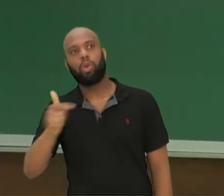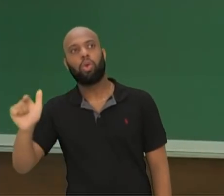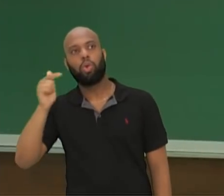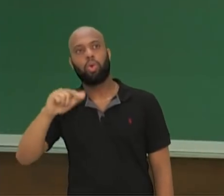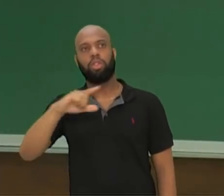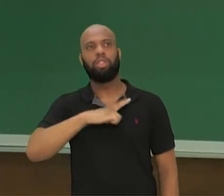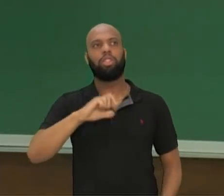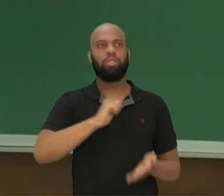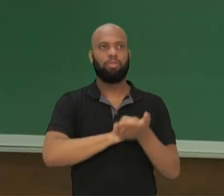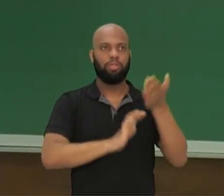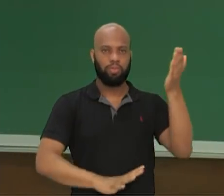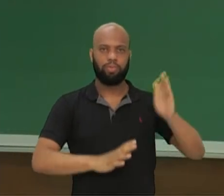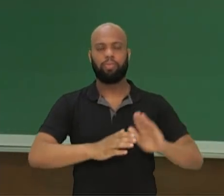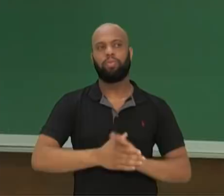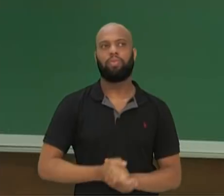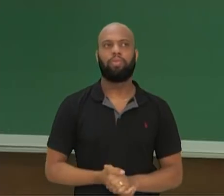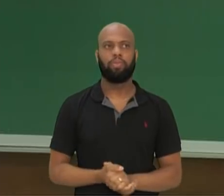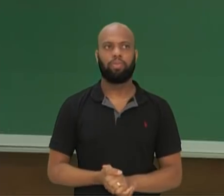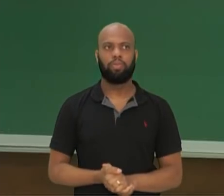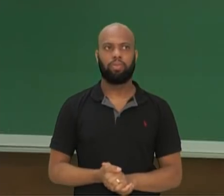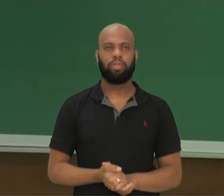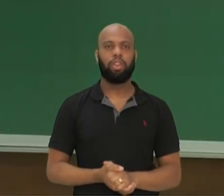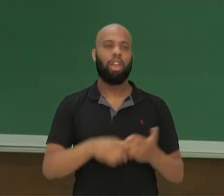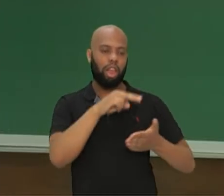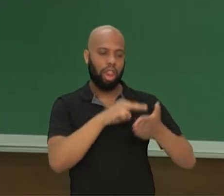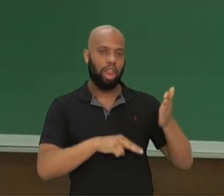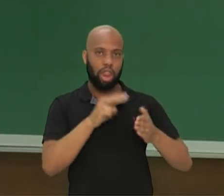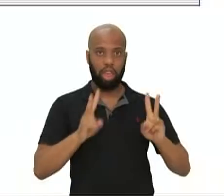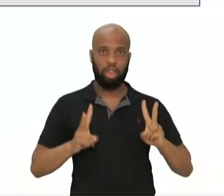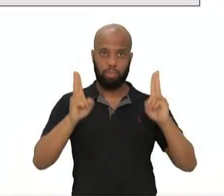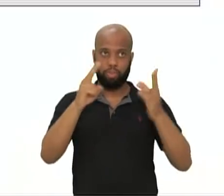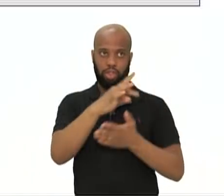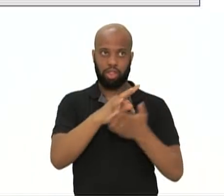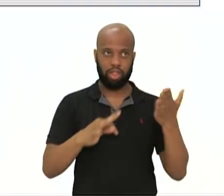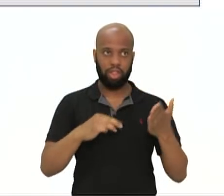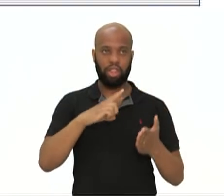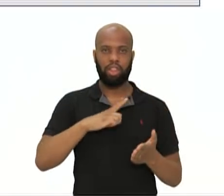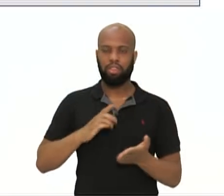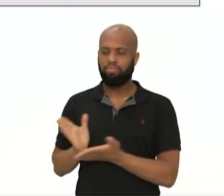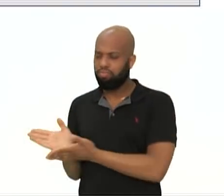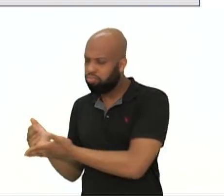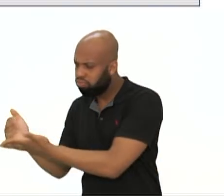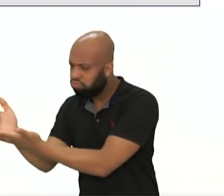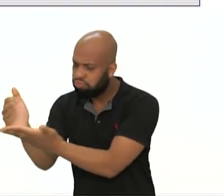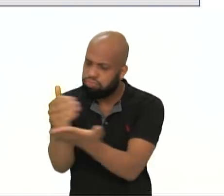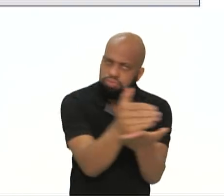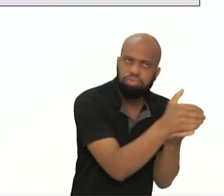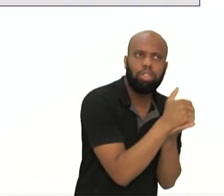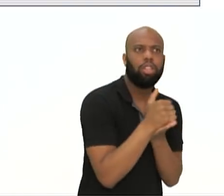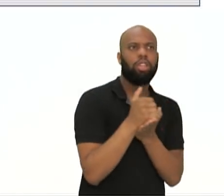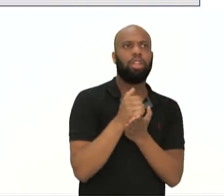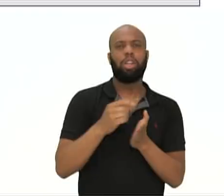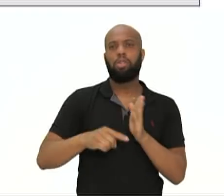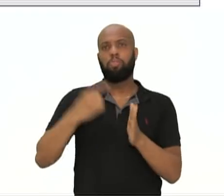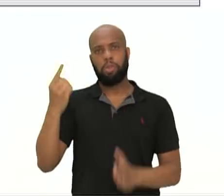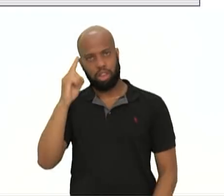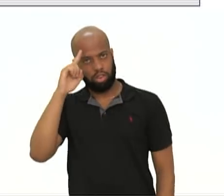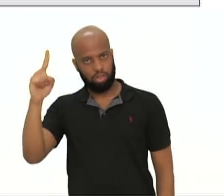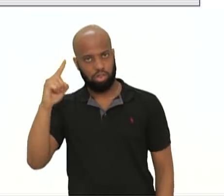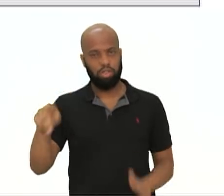uma atividade. Leia o trecho. A Colurb recolheu no primeiro dia do ano